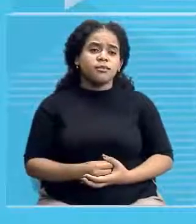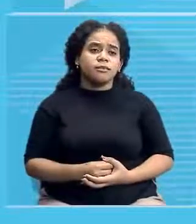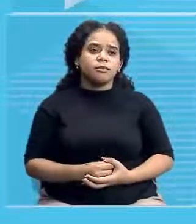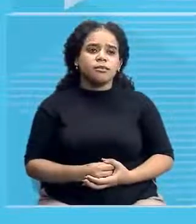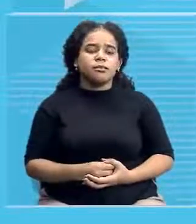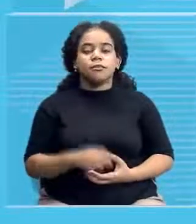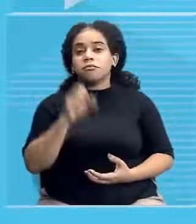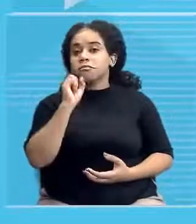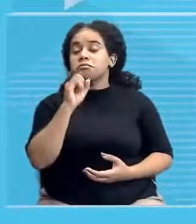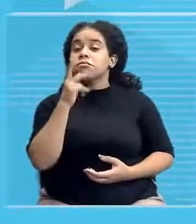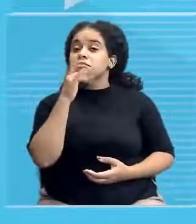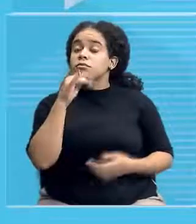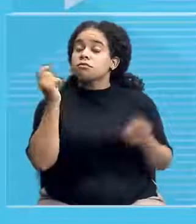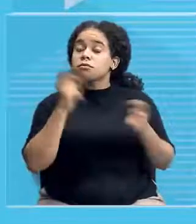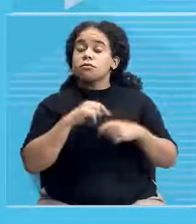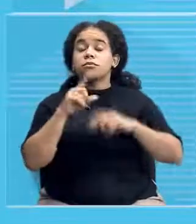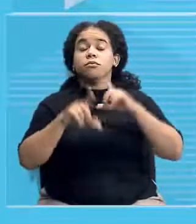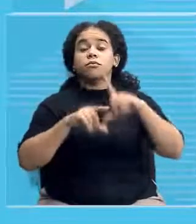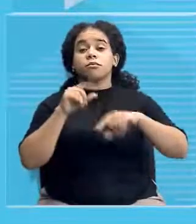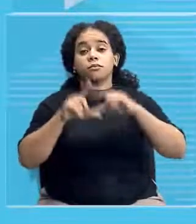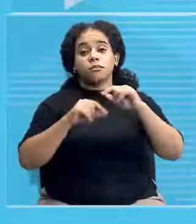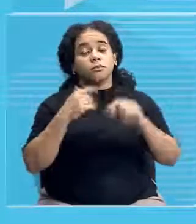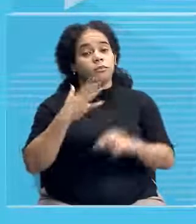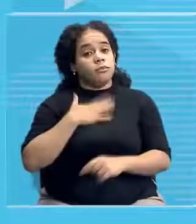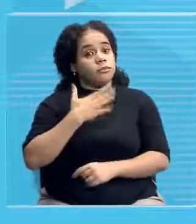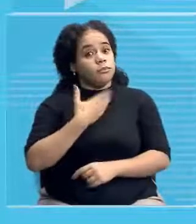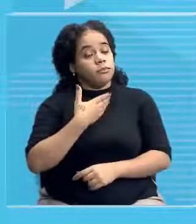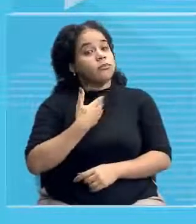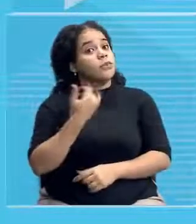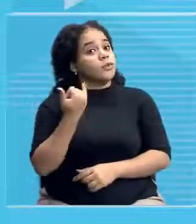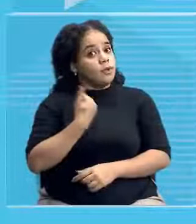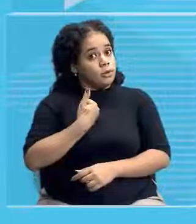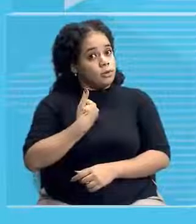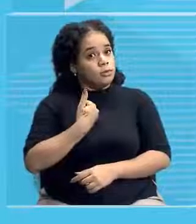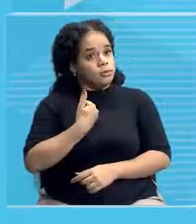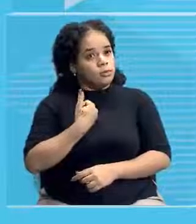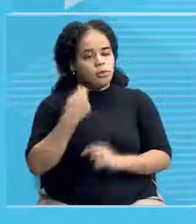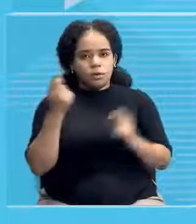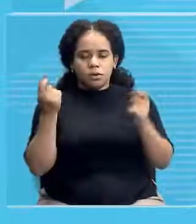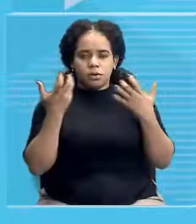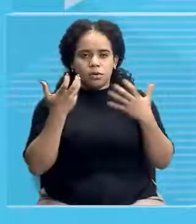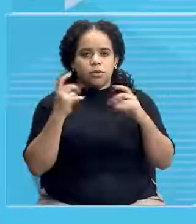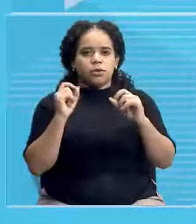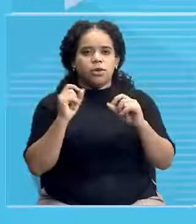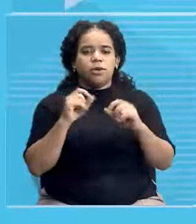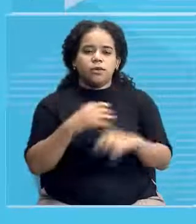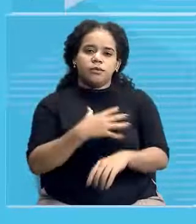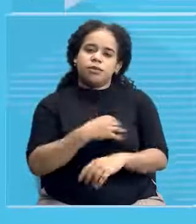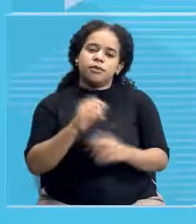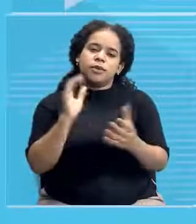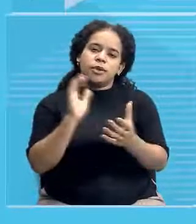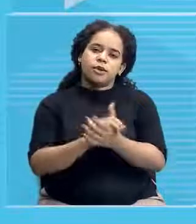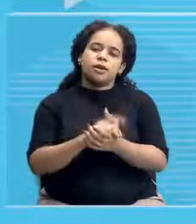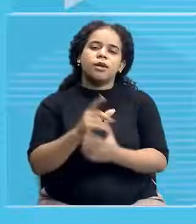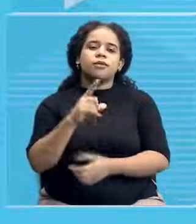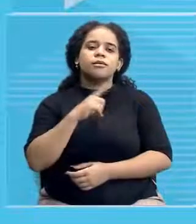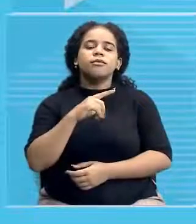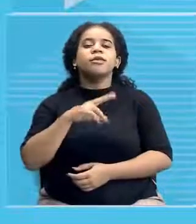Se o pai pudesse escolher, diz este amigo, ele iria querer que o filho casasse, desse